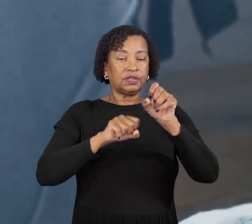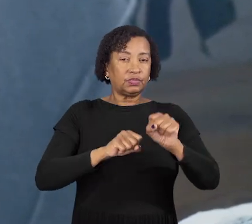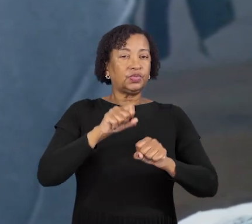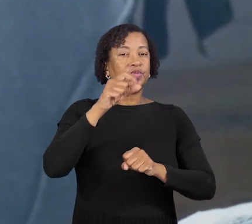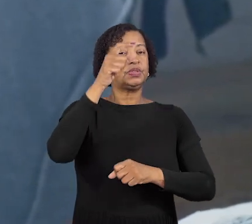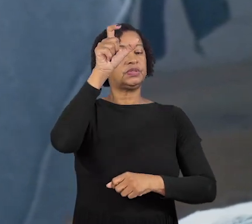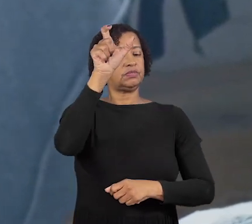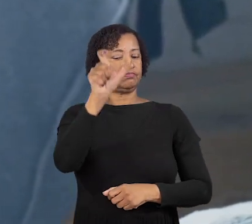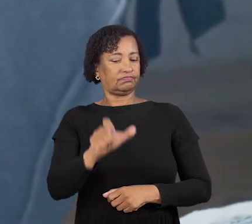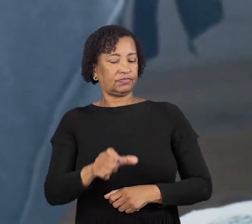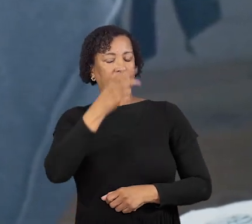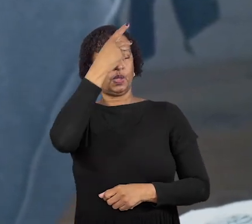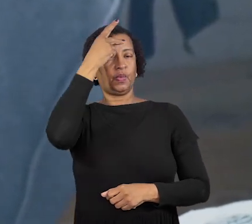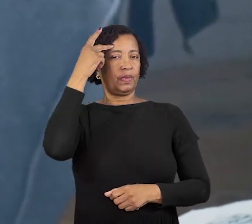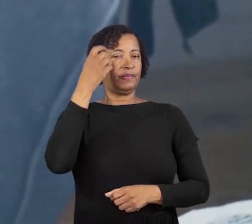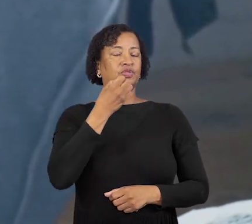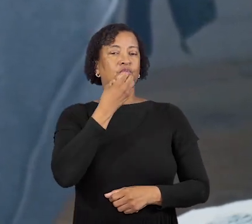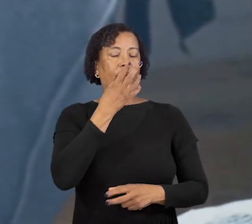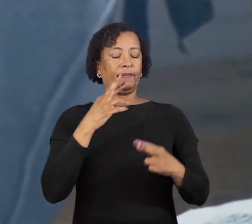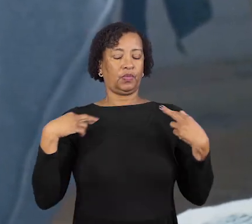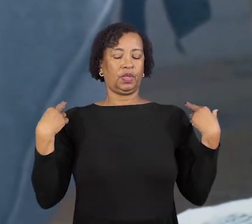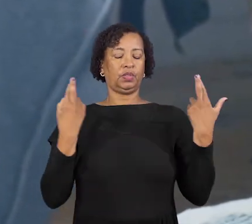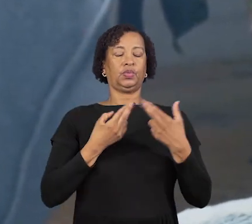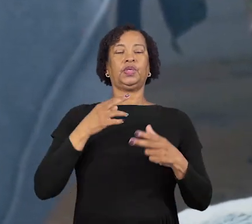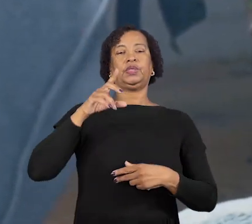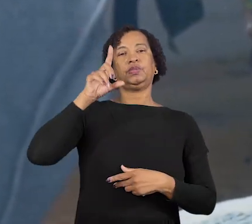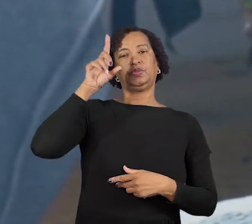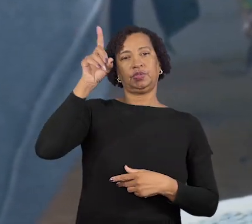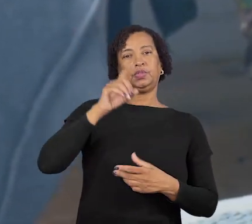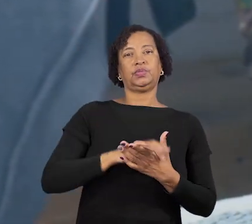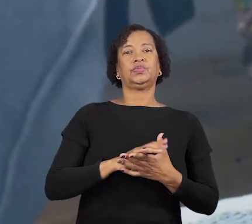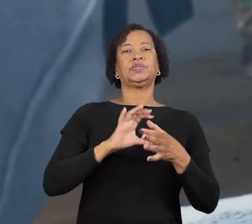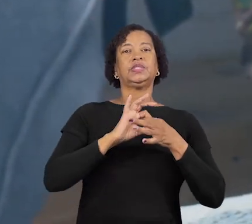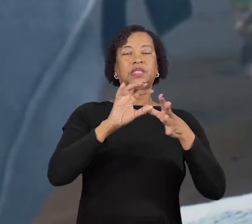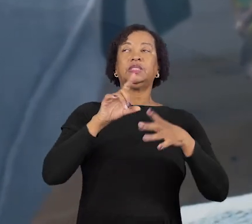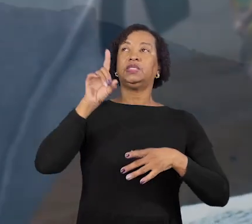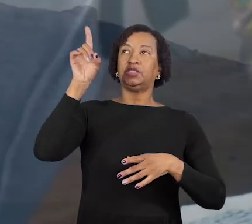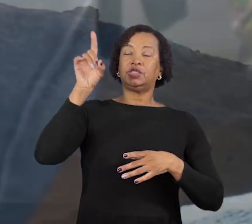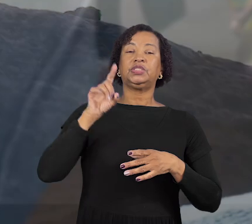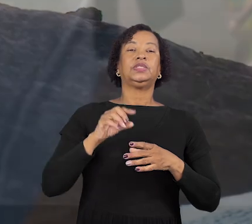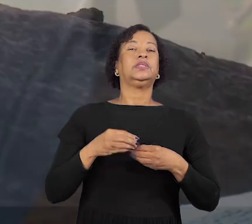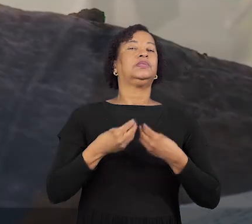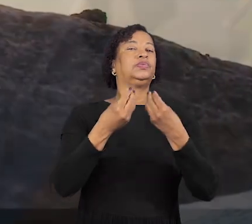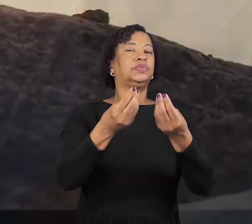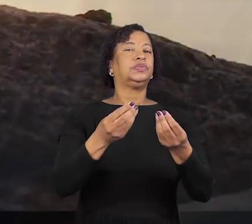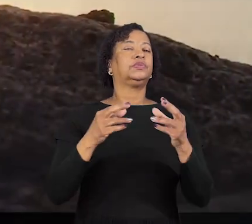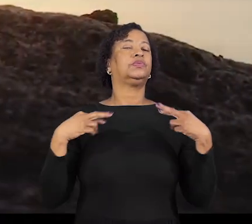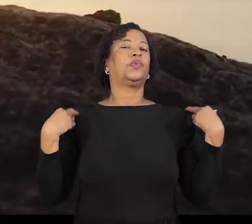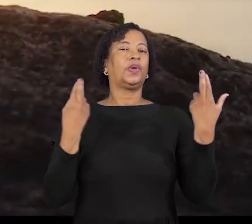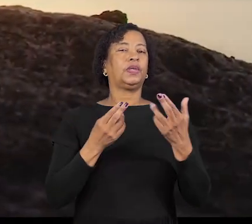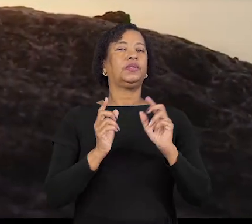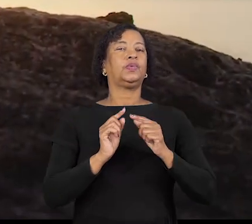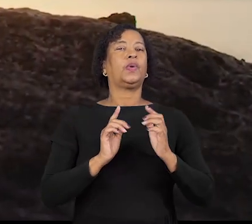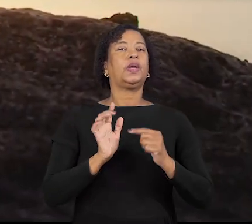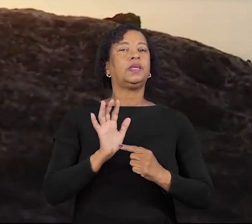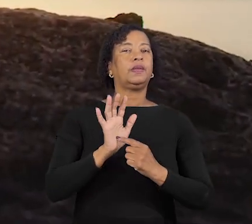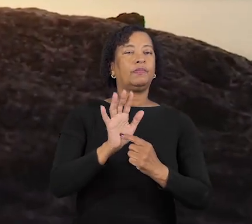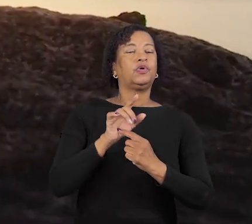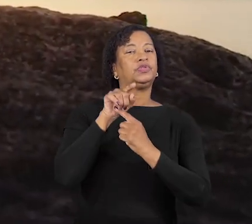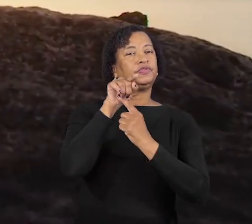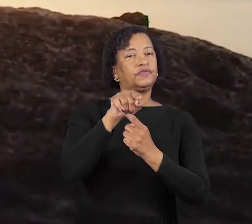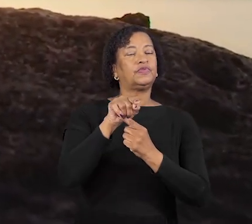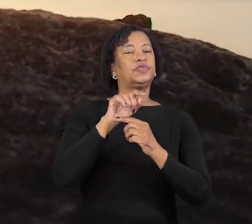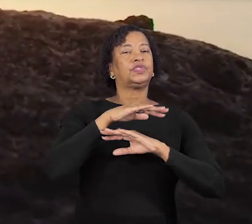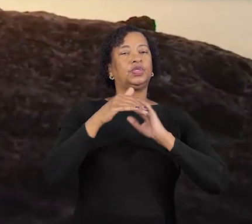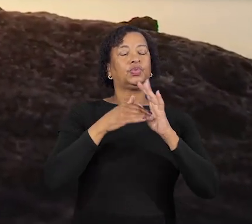ser um bom cidadão no reino de Deus. Deixe que Deus se torne o seu rei e mostre a você o que é certo. Depois Deus